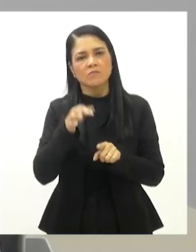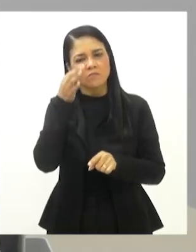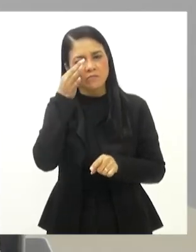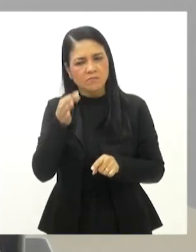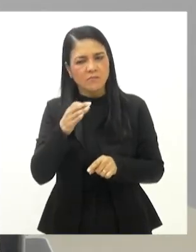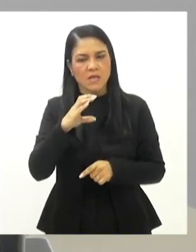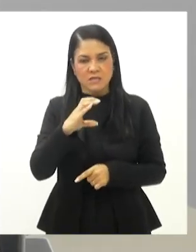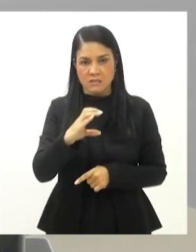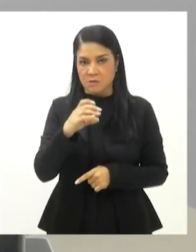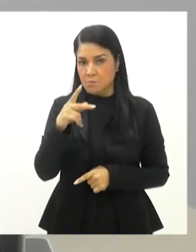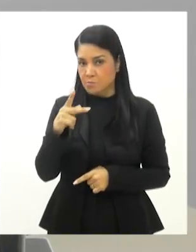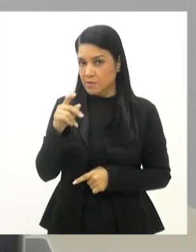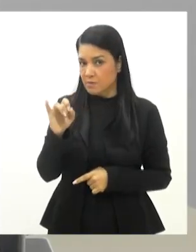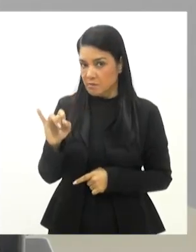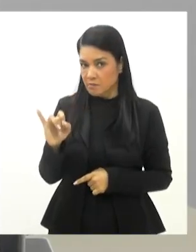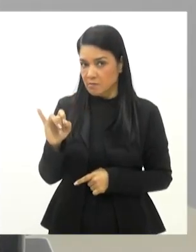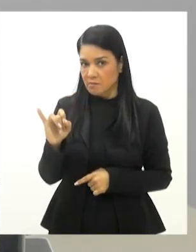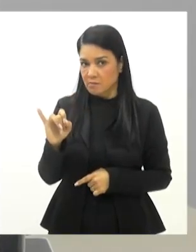CPI vai ser uma CPI,